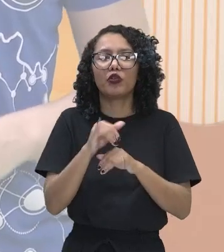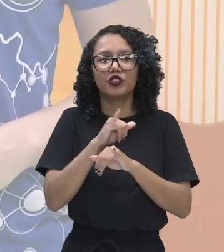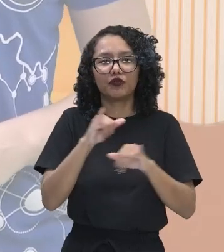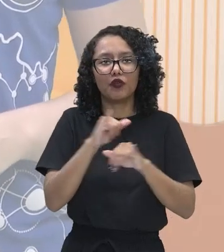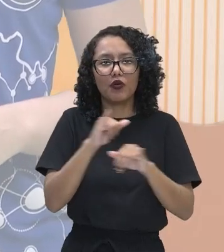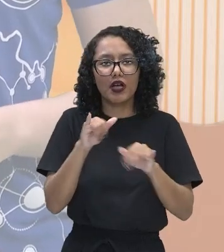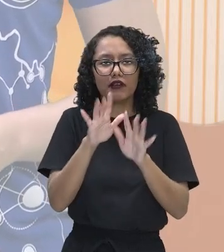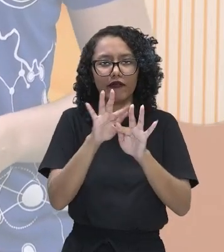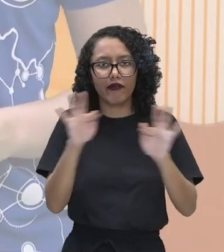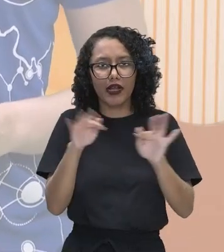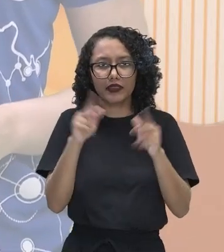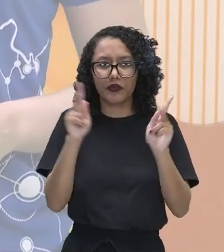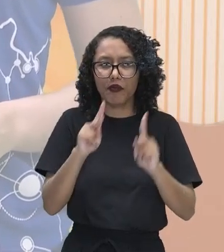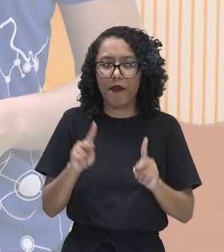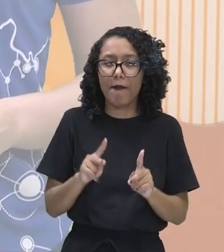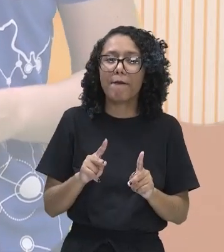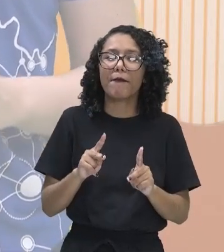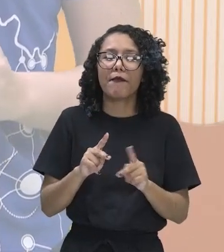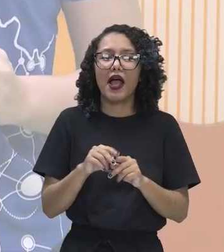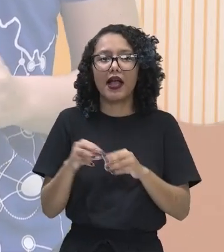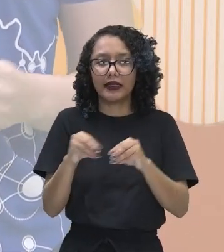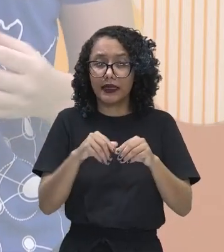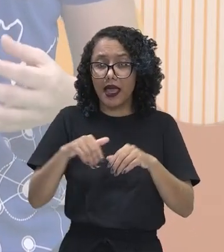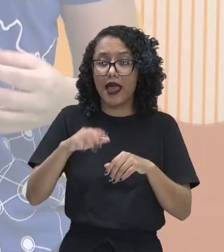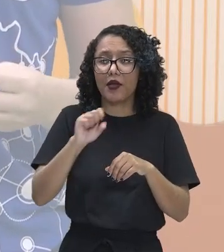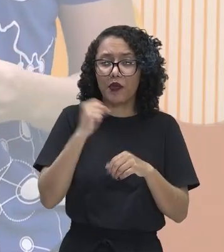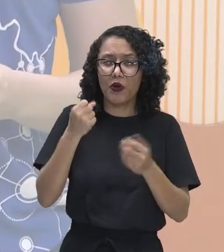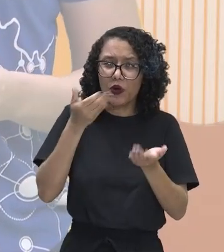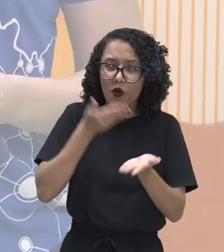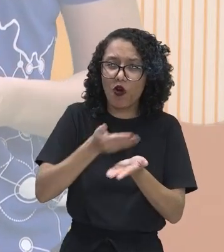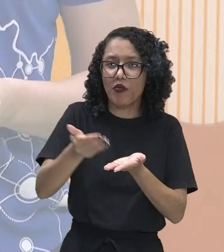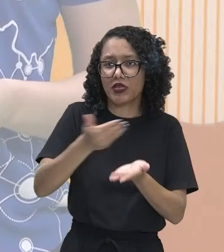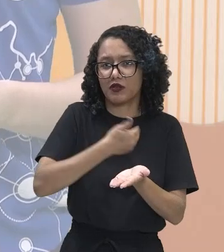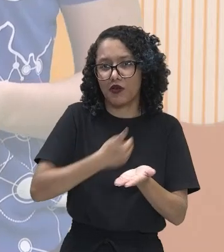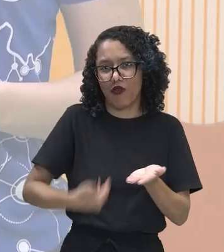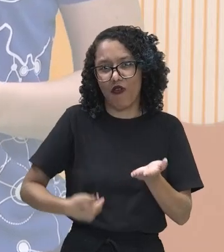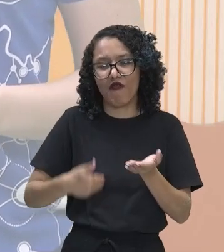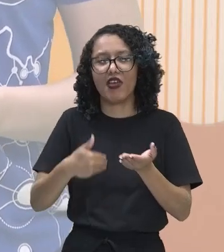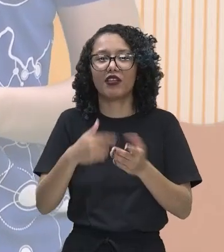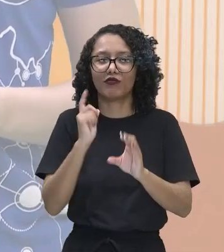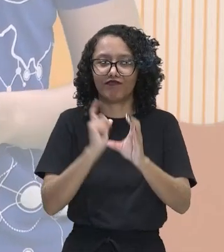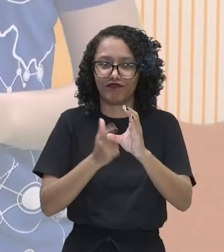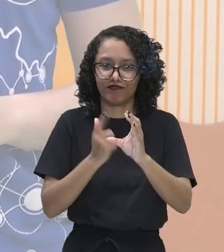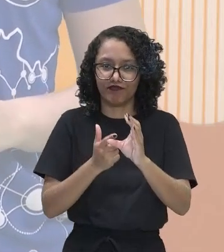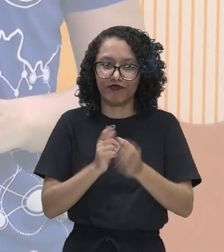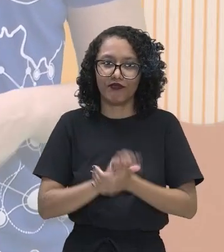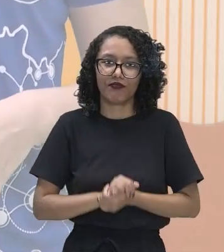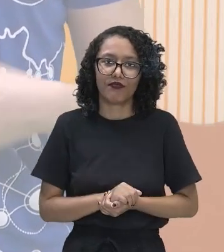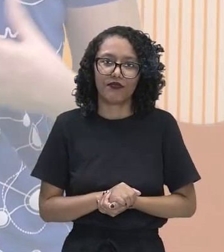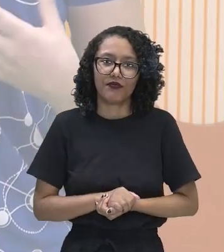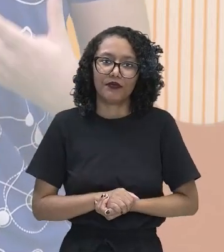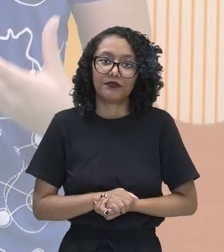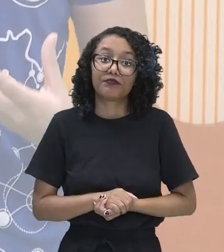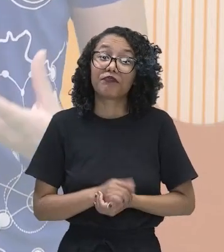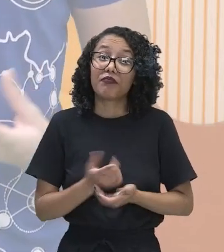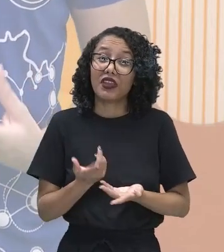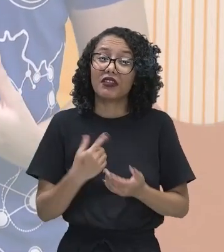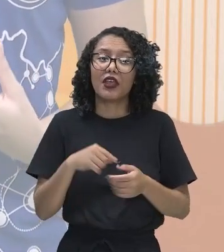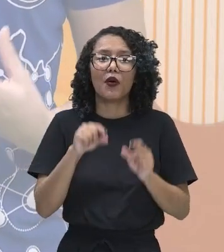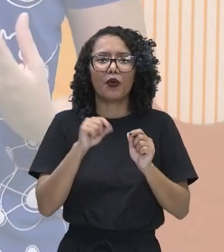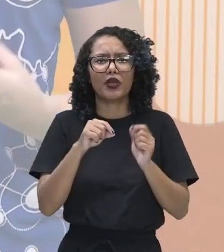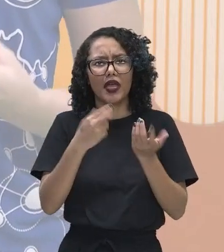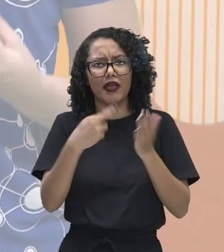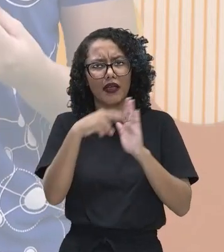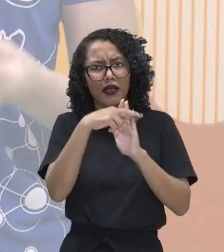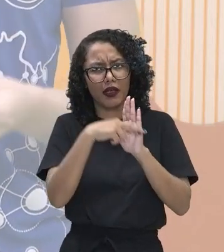e instauraram o governo comunista. Então, esse lema ele vem das teses de Abril de Lenin, onde ele promete para